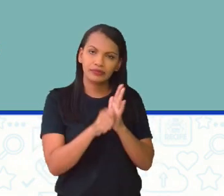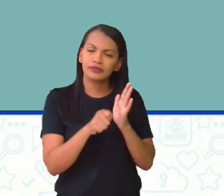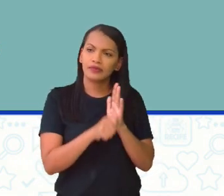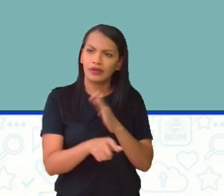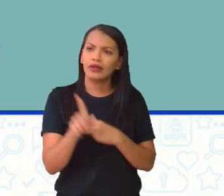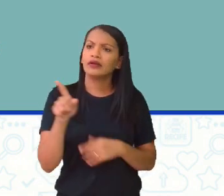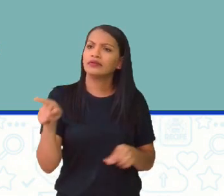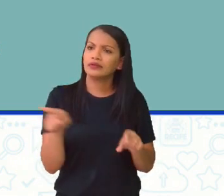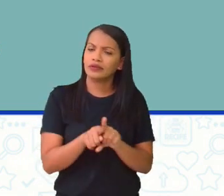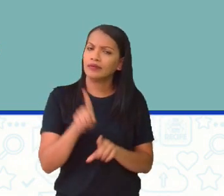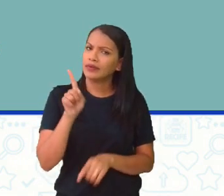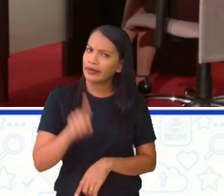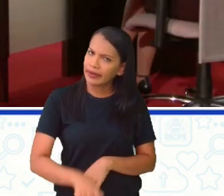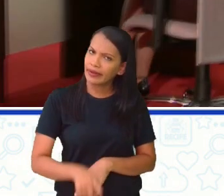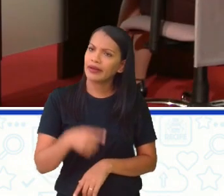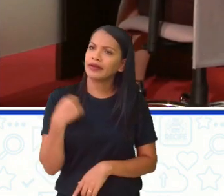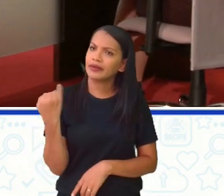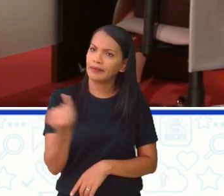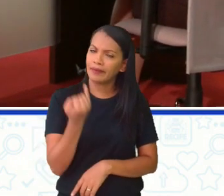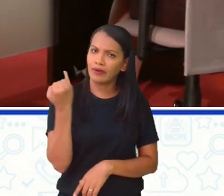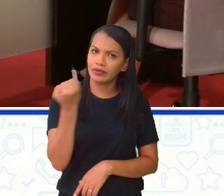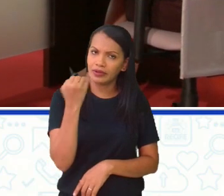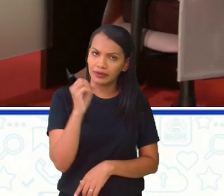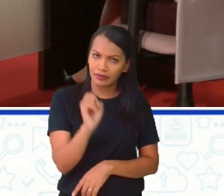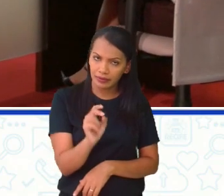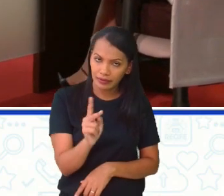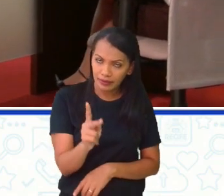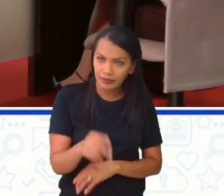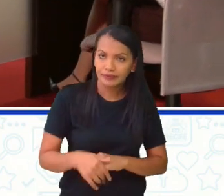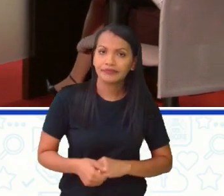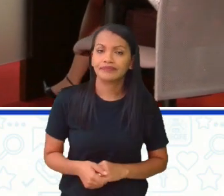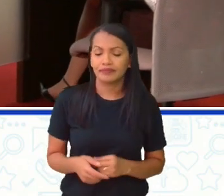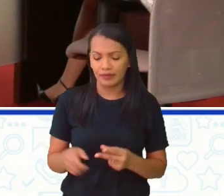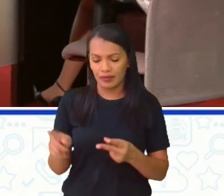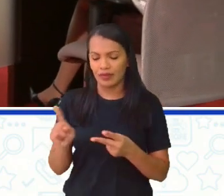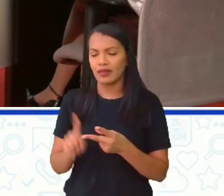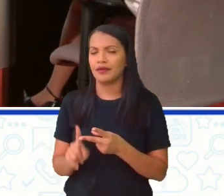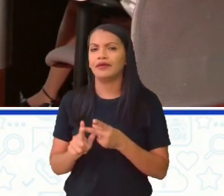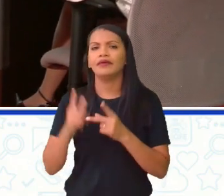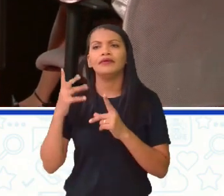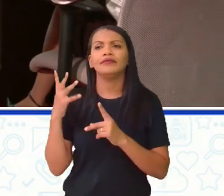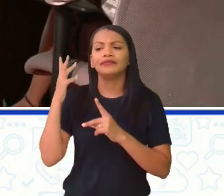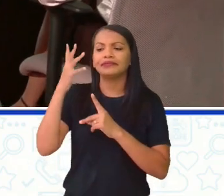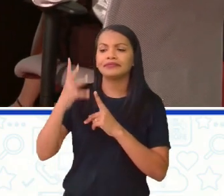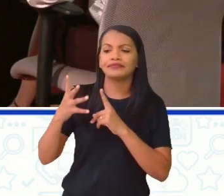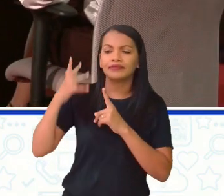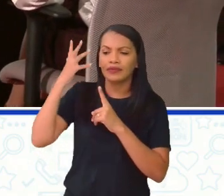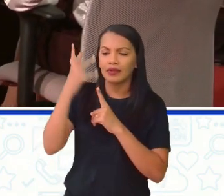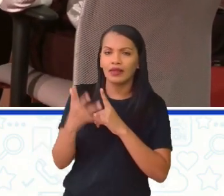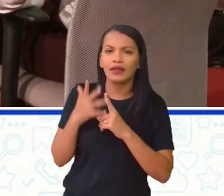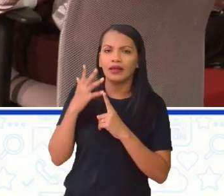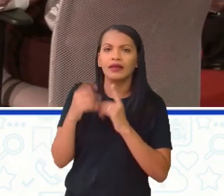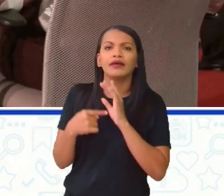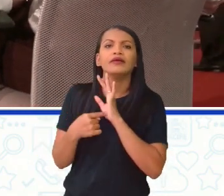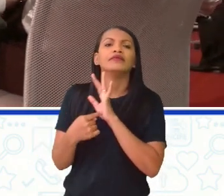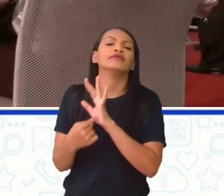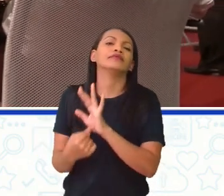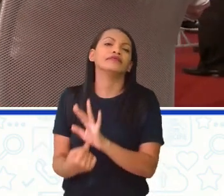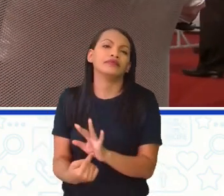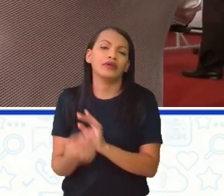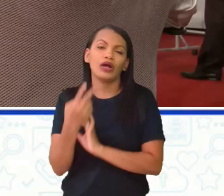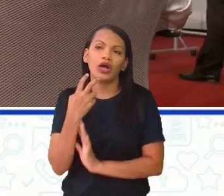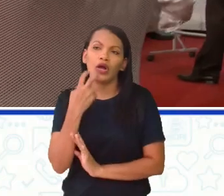também é muito importante. Uma palestra é a apresentação oral que